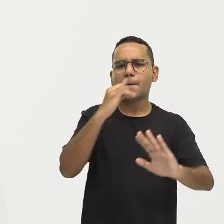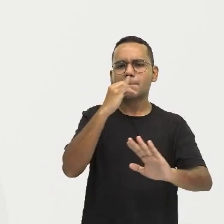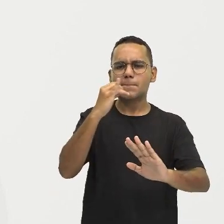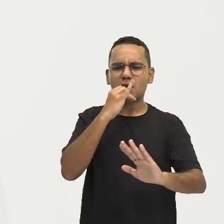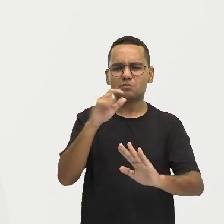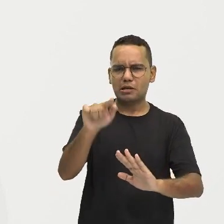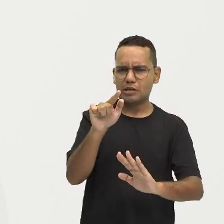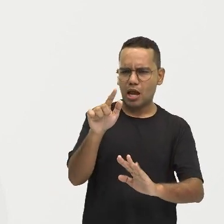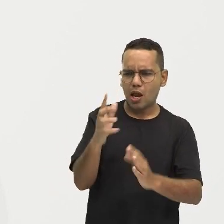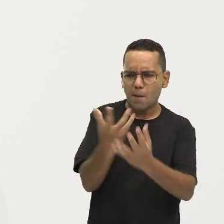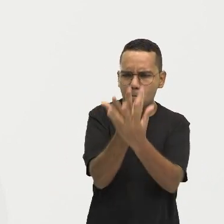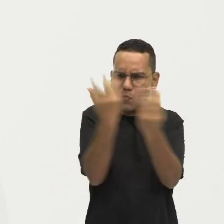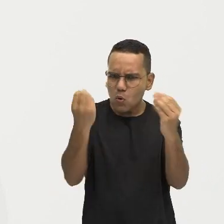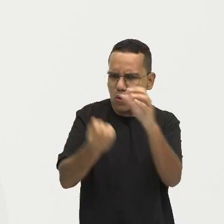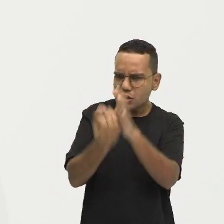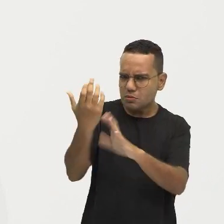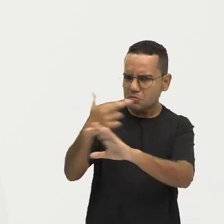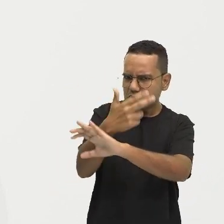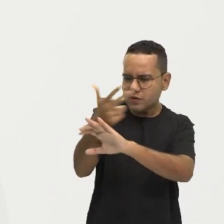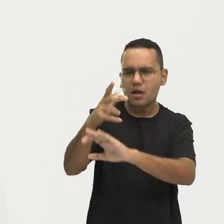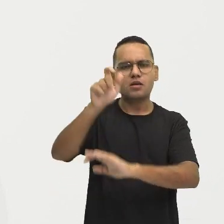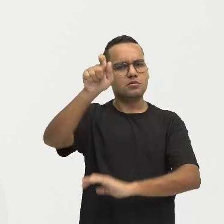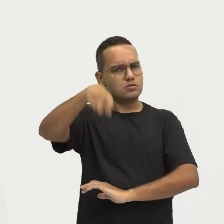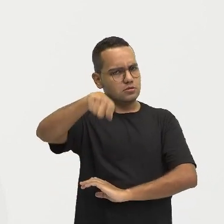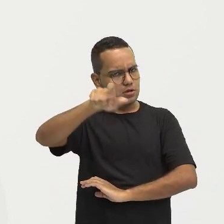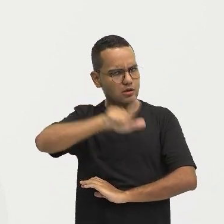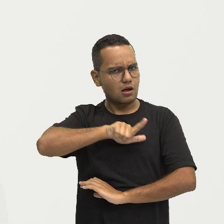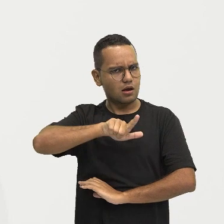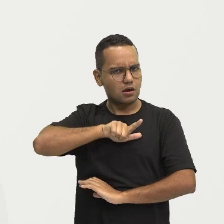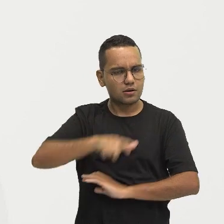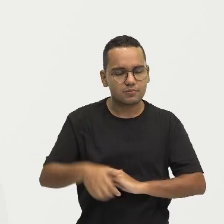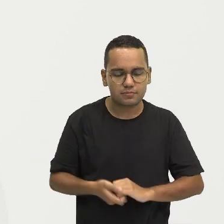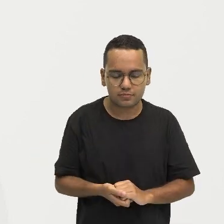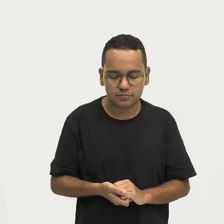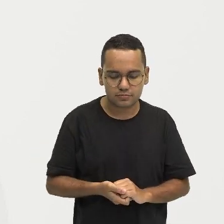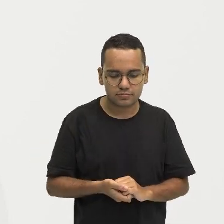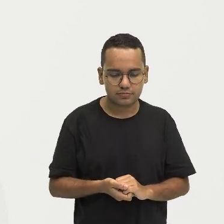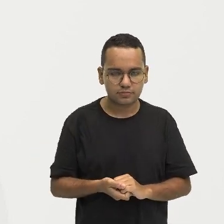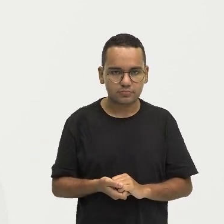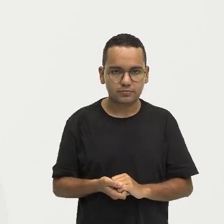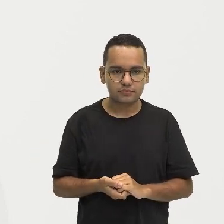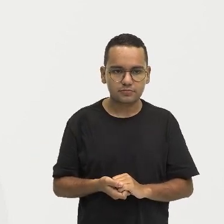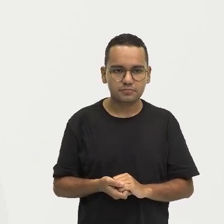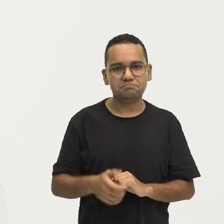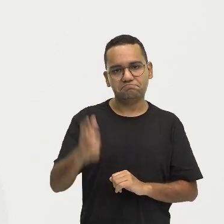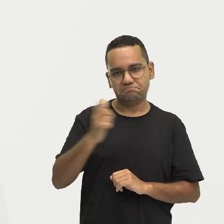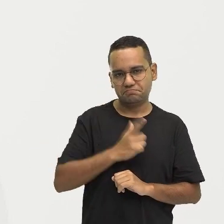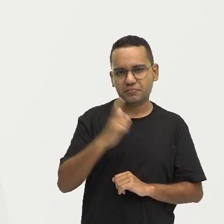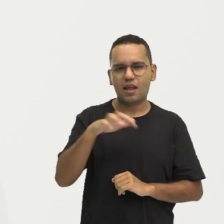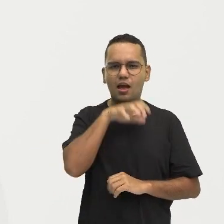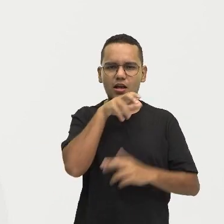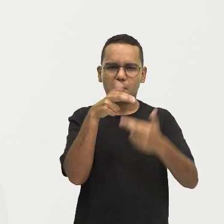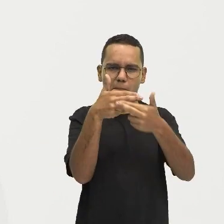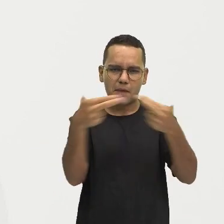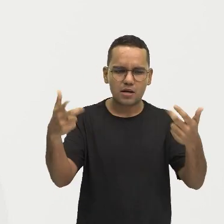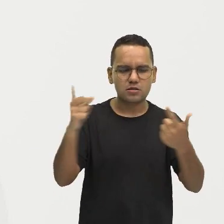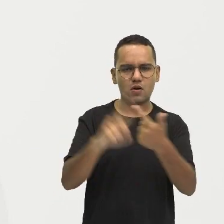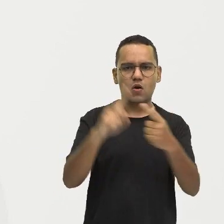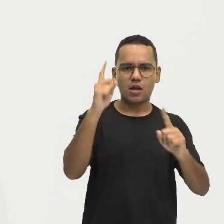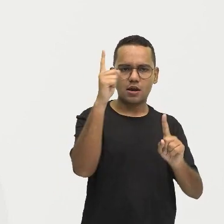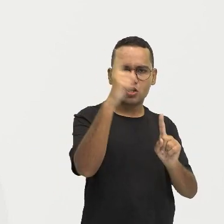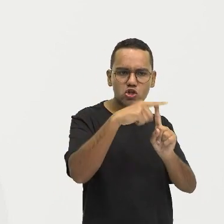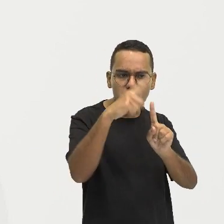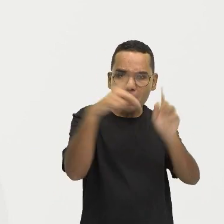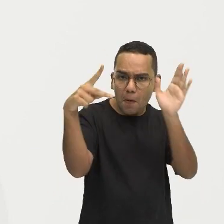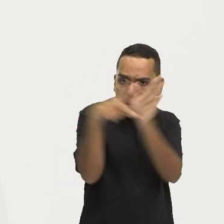tanta biodiversidade assim, né? Mas tem sim, tá? A gente tem uma vegetação, tem ali os animais também que a gente vai encontrar que são